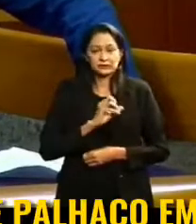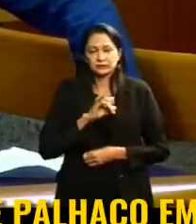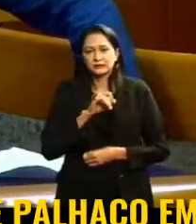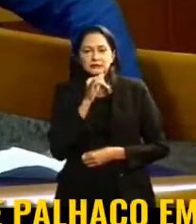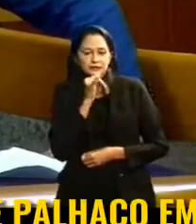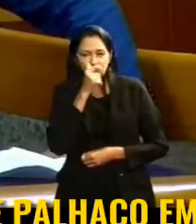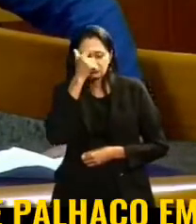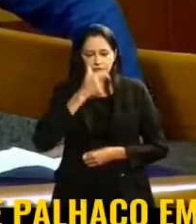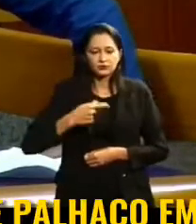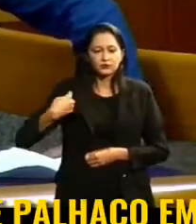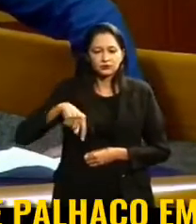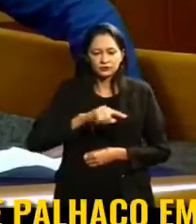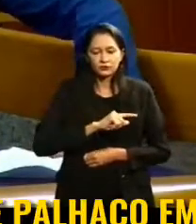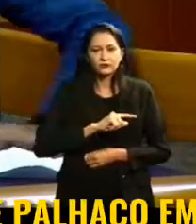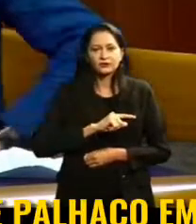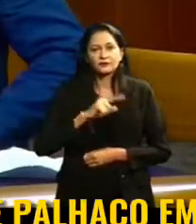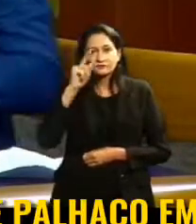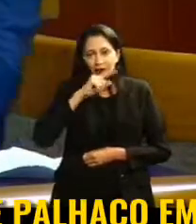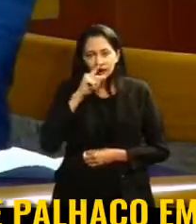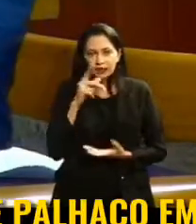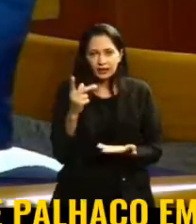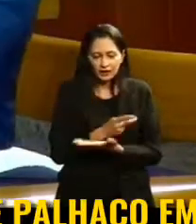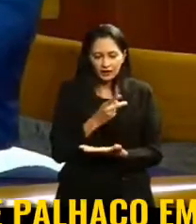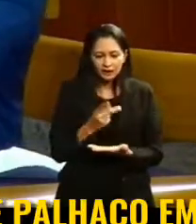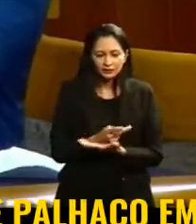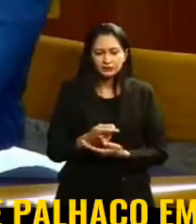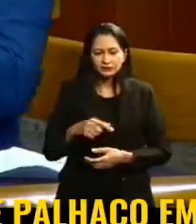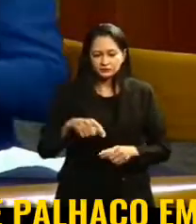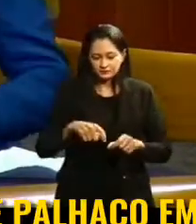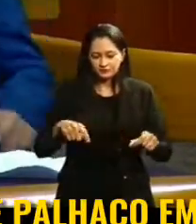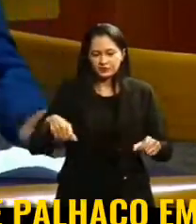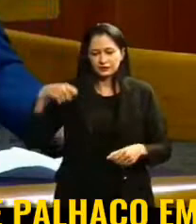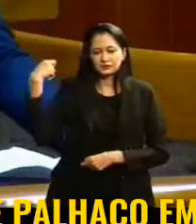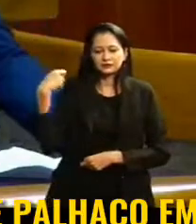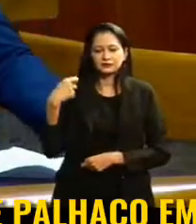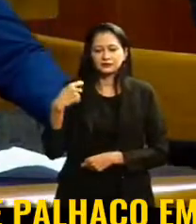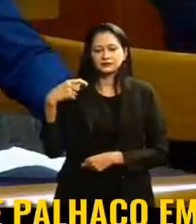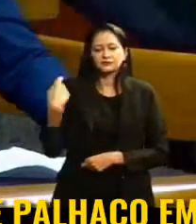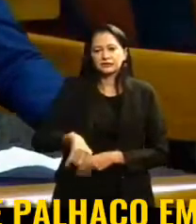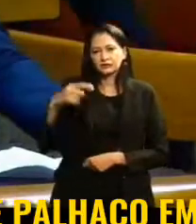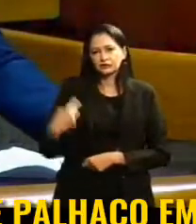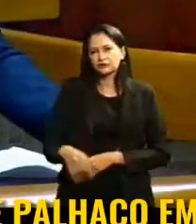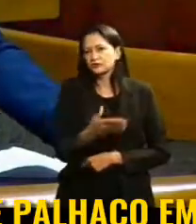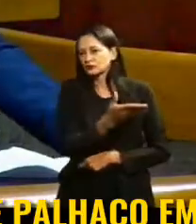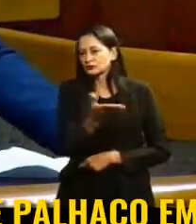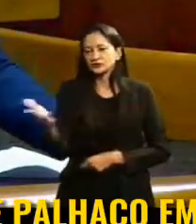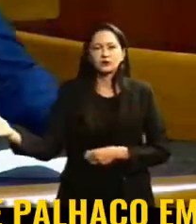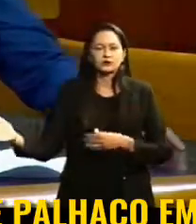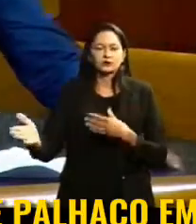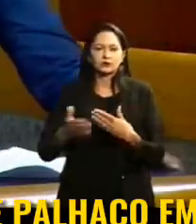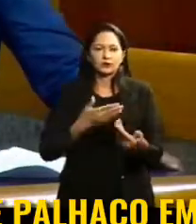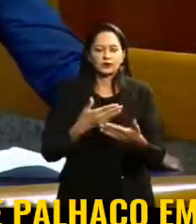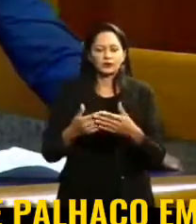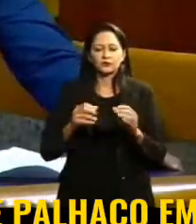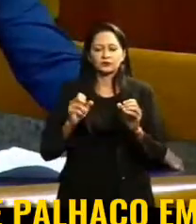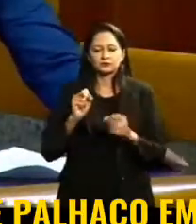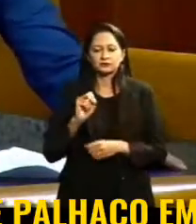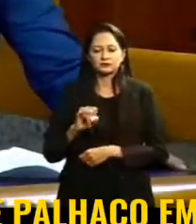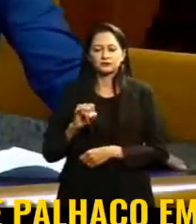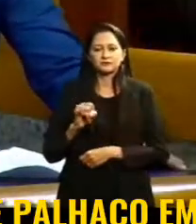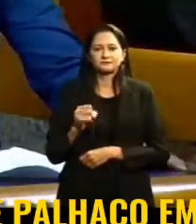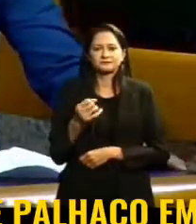nós temos que pagar por ele. E eu quero oferecer esse cinto para qualquer um de vocês que tiver coragem de me dar